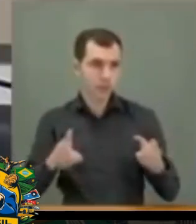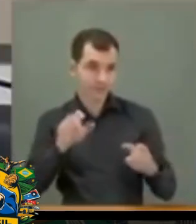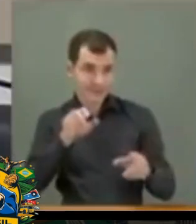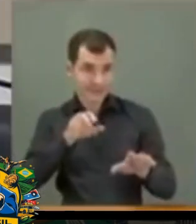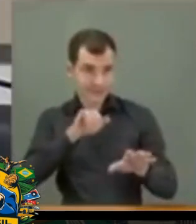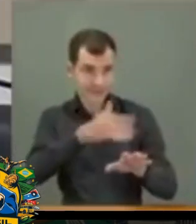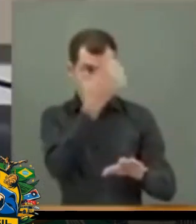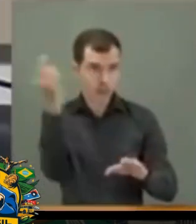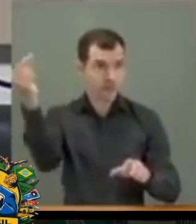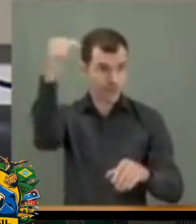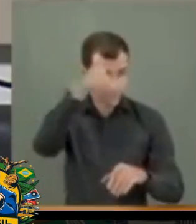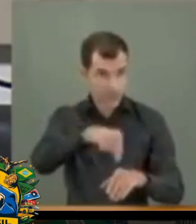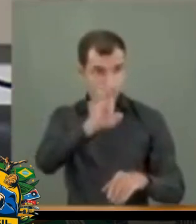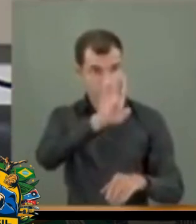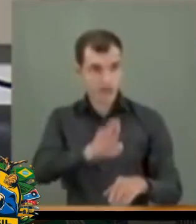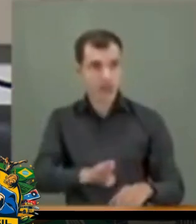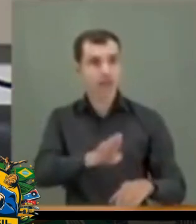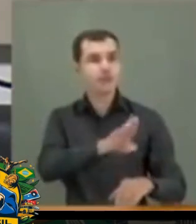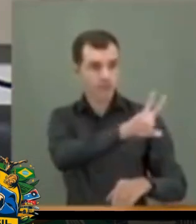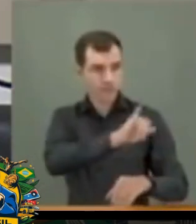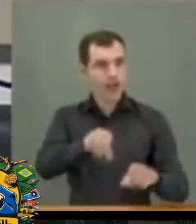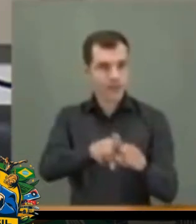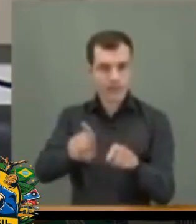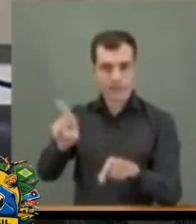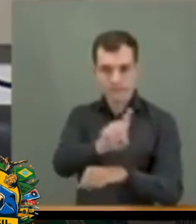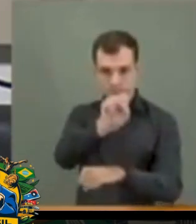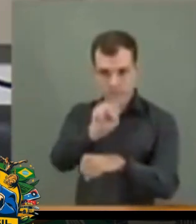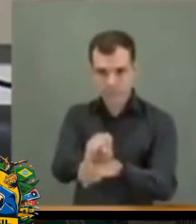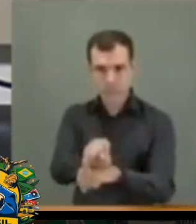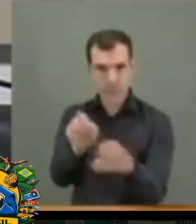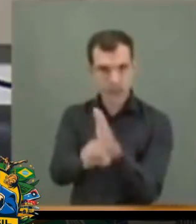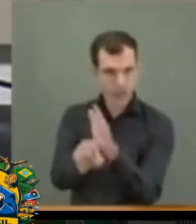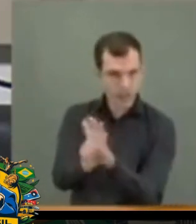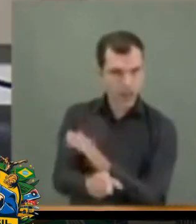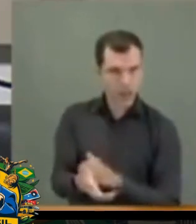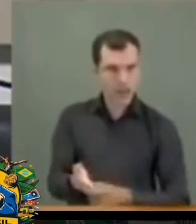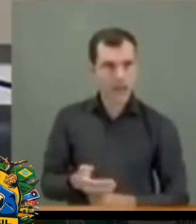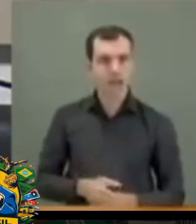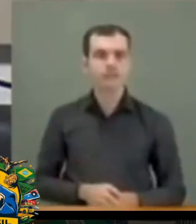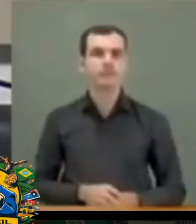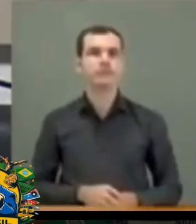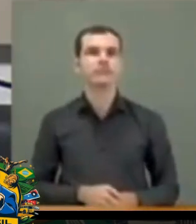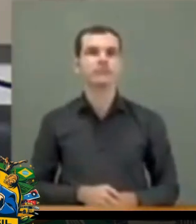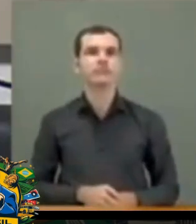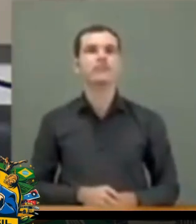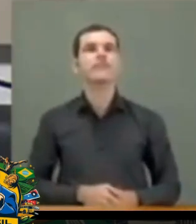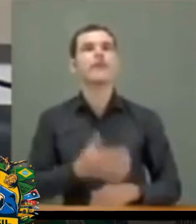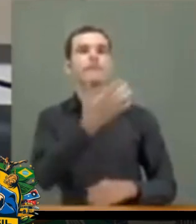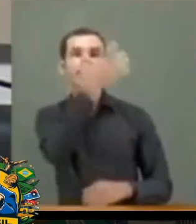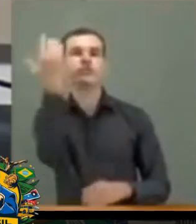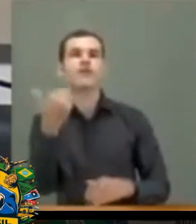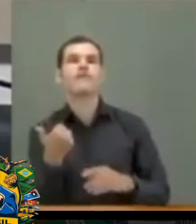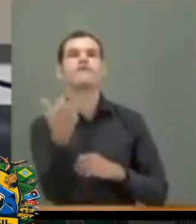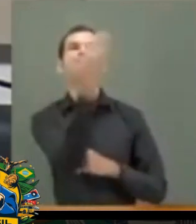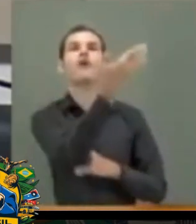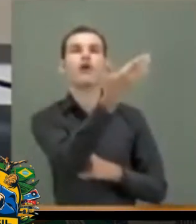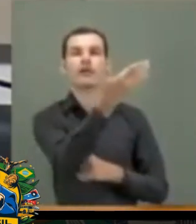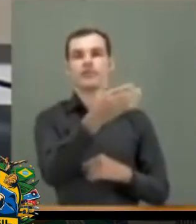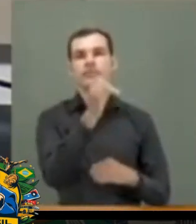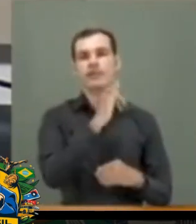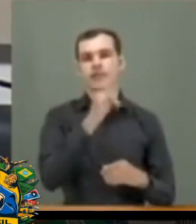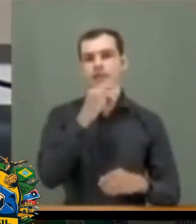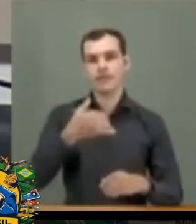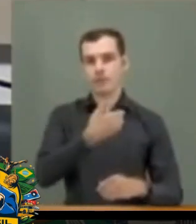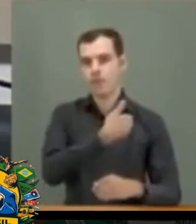Começa a acompanhar metade do parlamento aqui, deputado, senador do PT. As pessoas que falarem lá fora que não houve corrupção no Brasil durante o governo